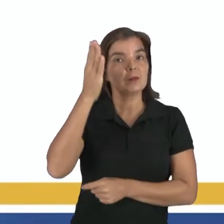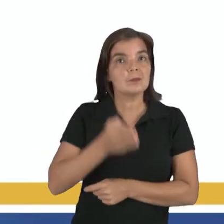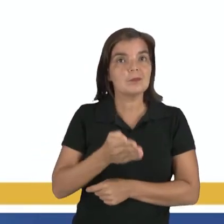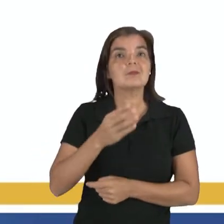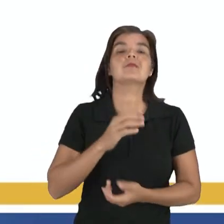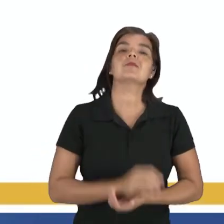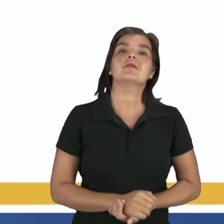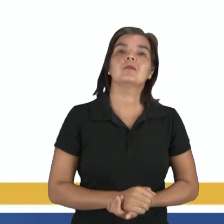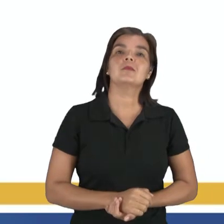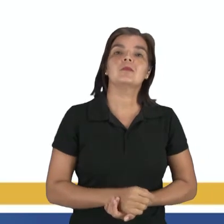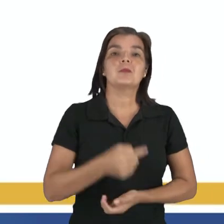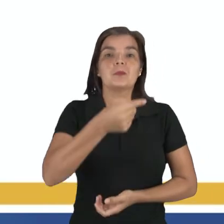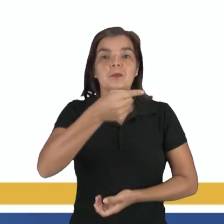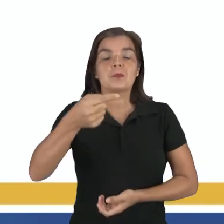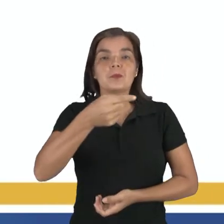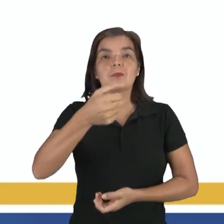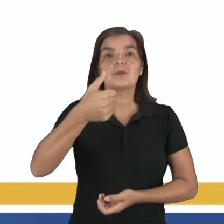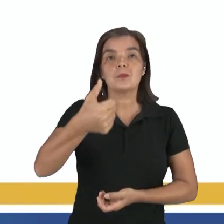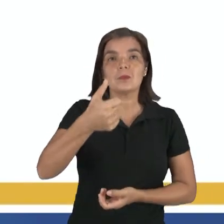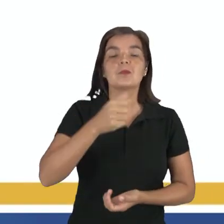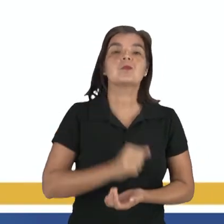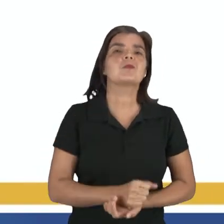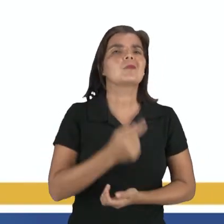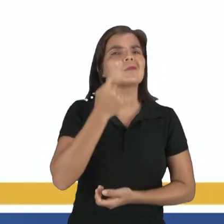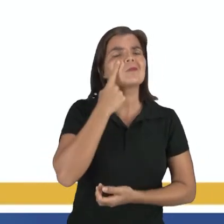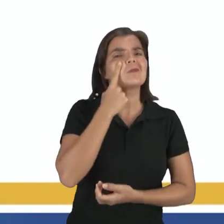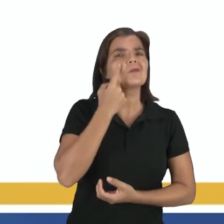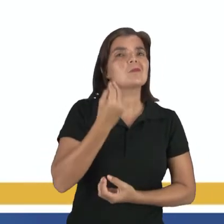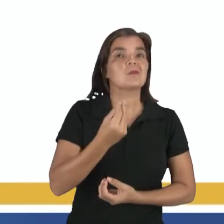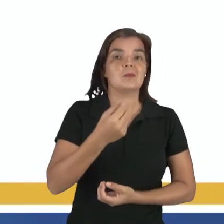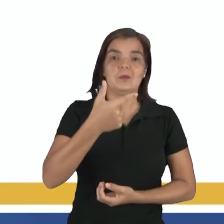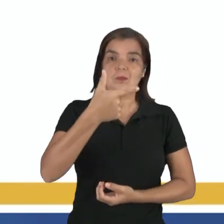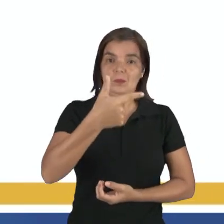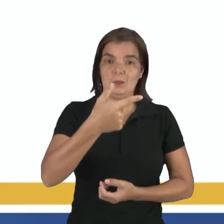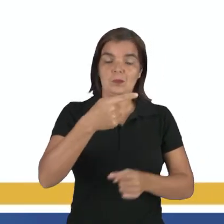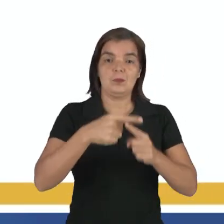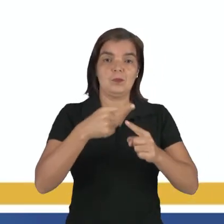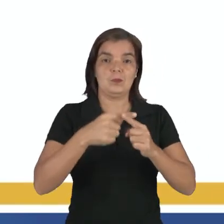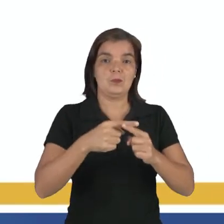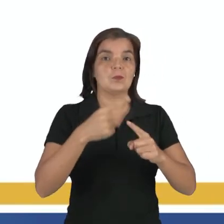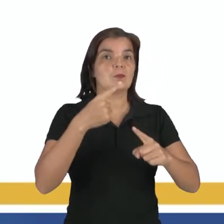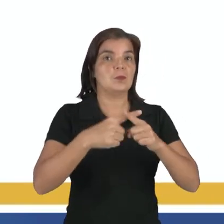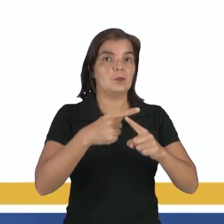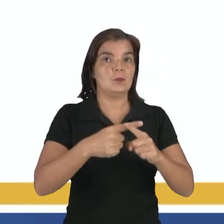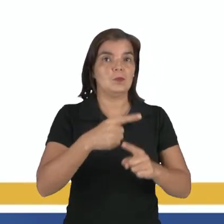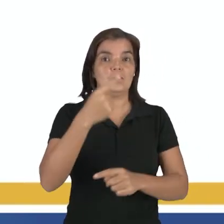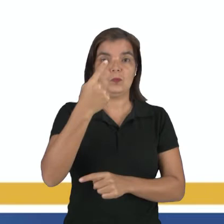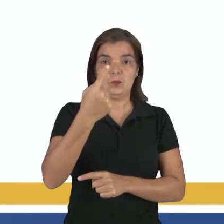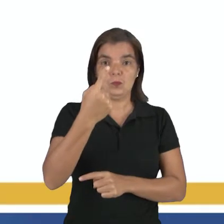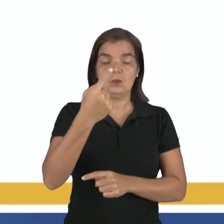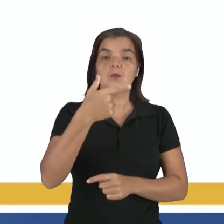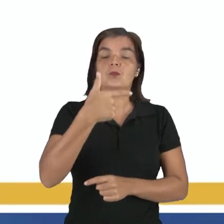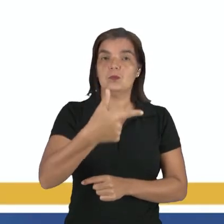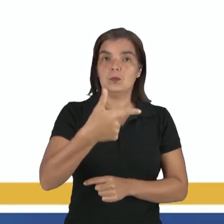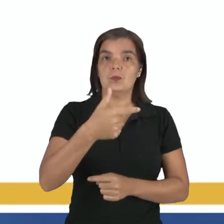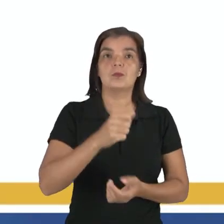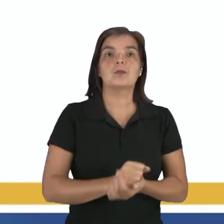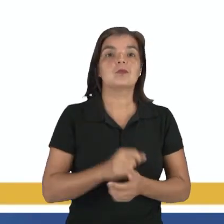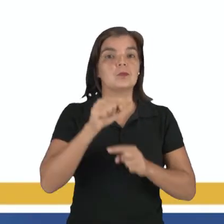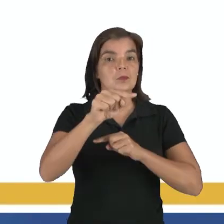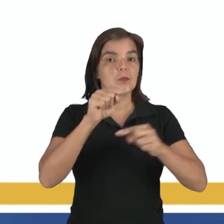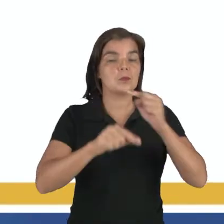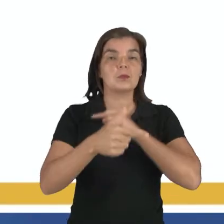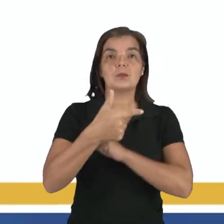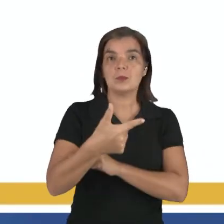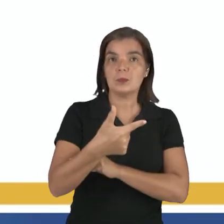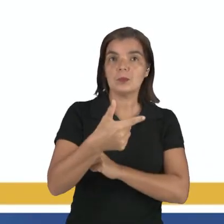meio. Quando a gente vai fazer isso, a gente faz 2 vezes meio, multiplica 2 vezes 1, 2